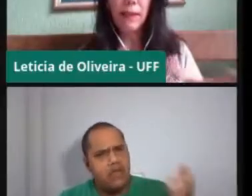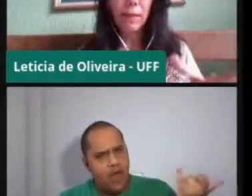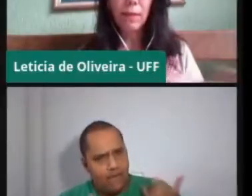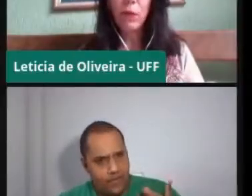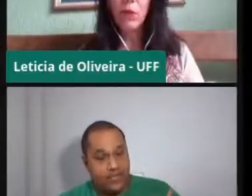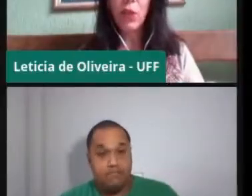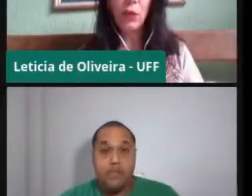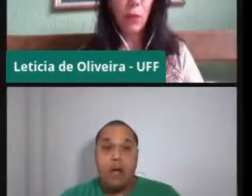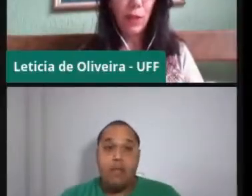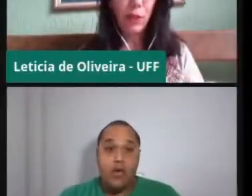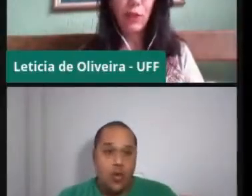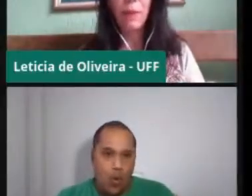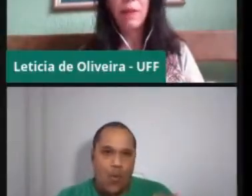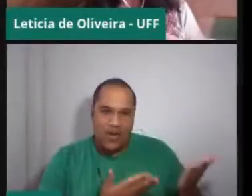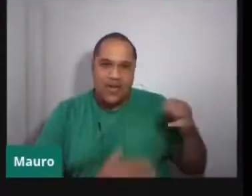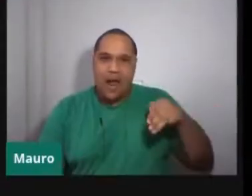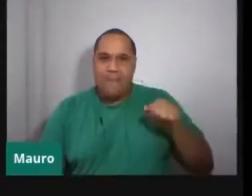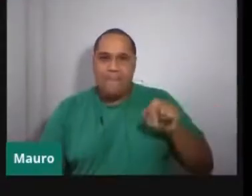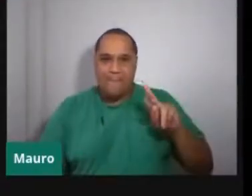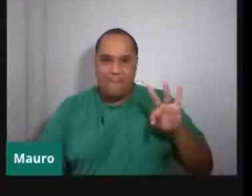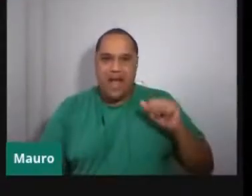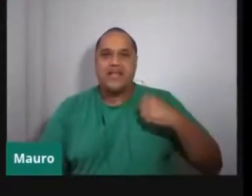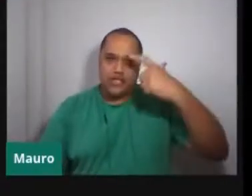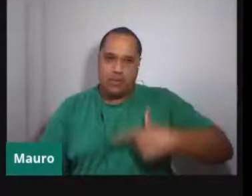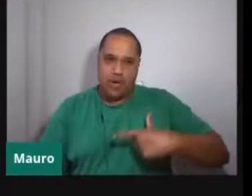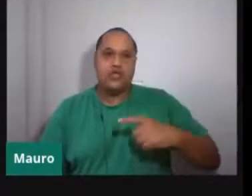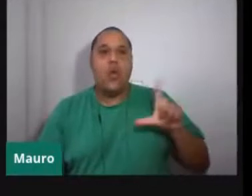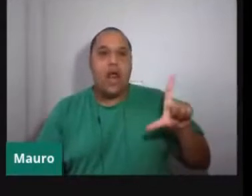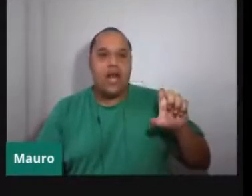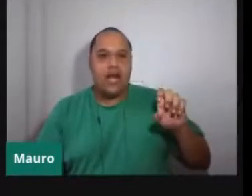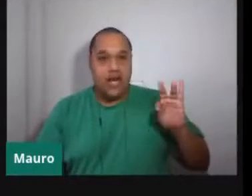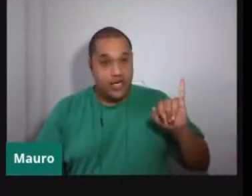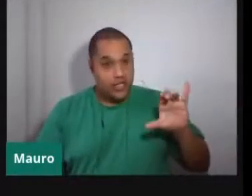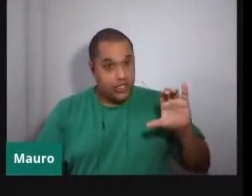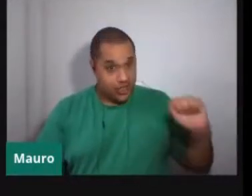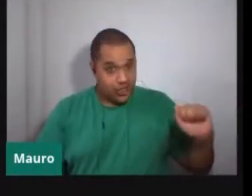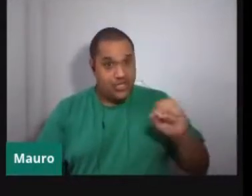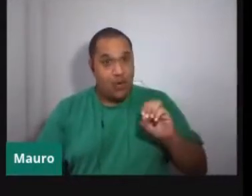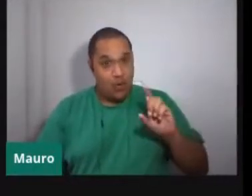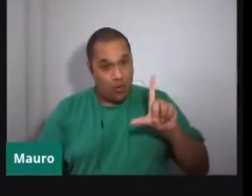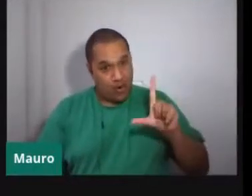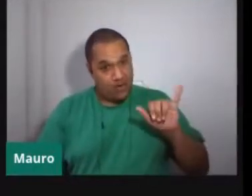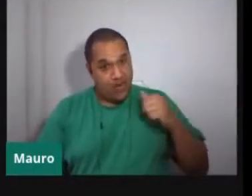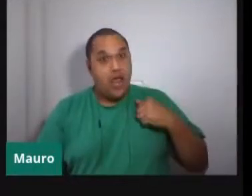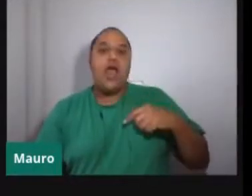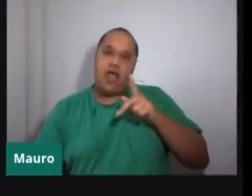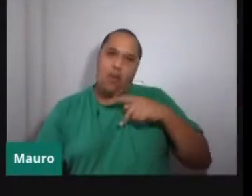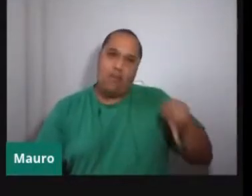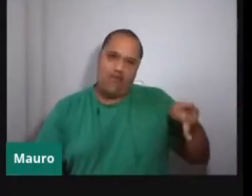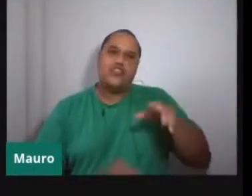Então, como a Marta muito gentilmente me apresentou, né, eu sou Letícia de Oliveira, orientadora dela, com muito